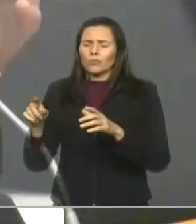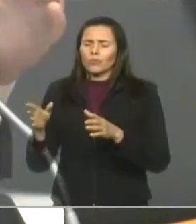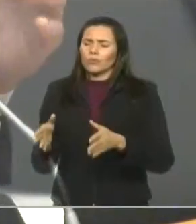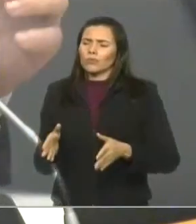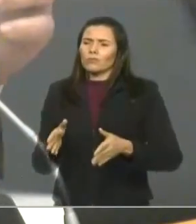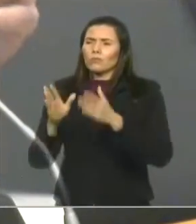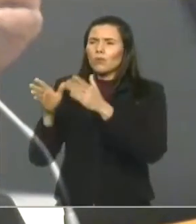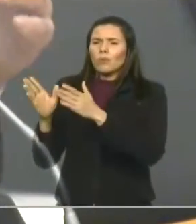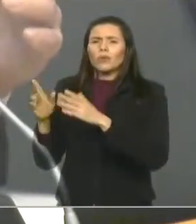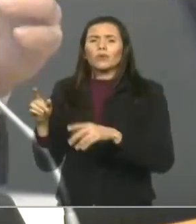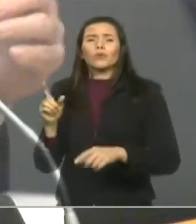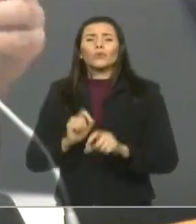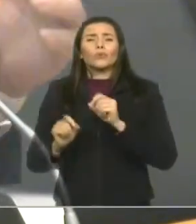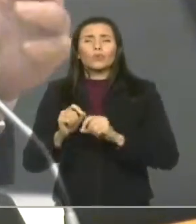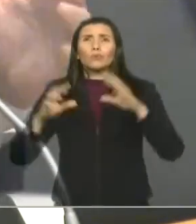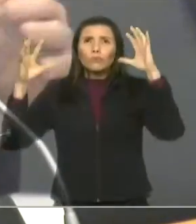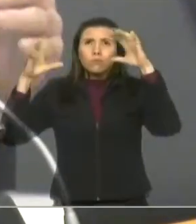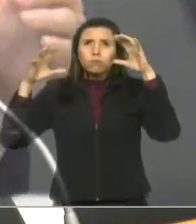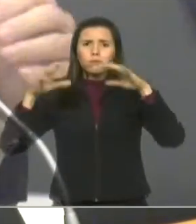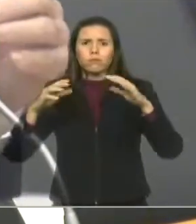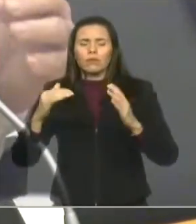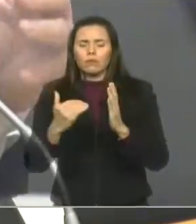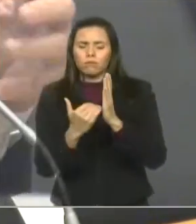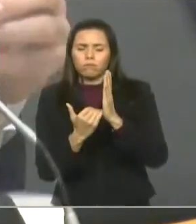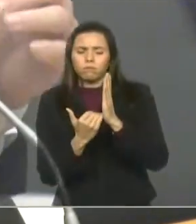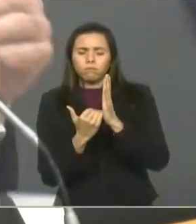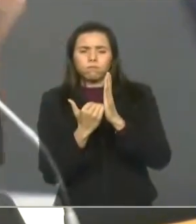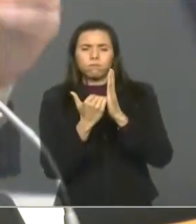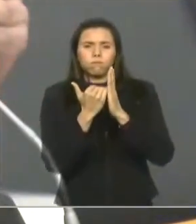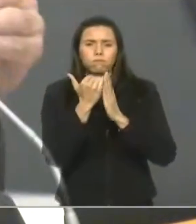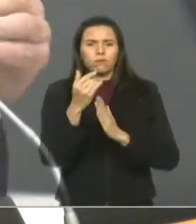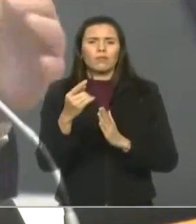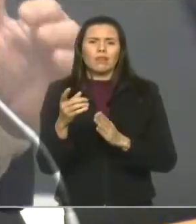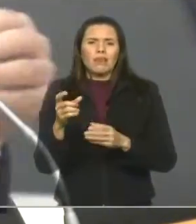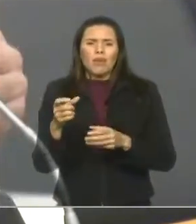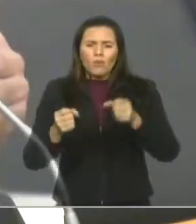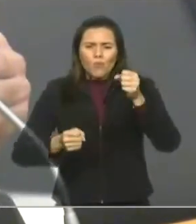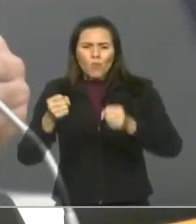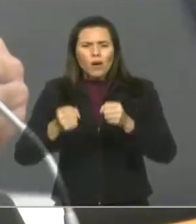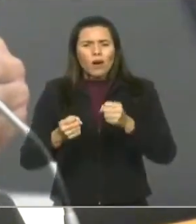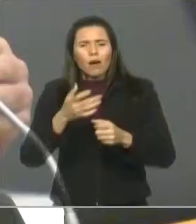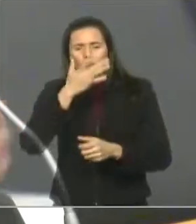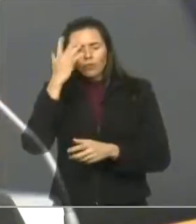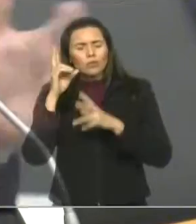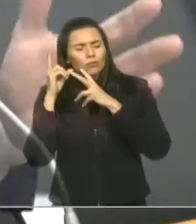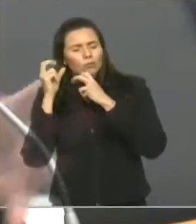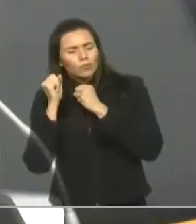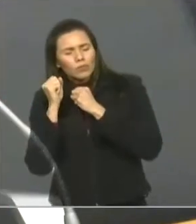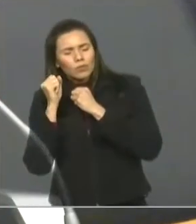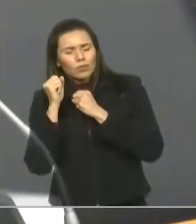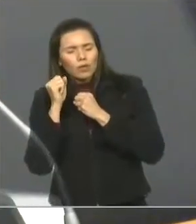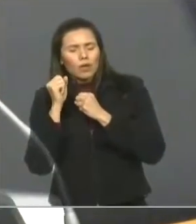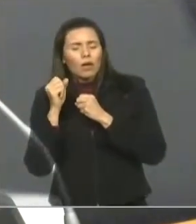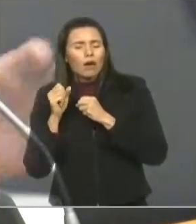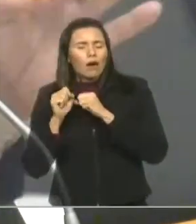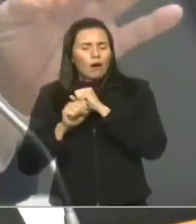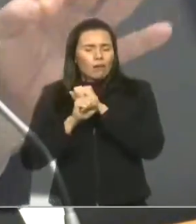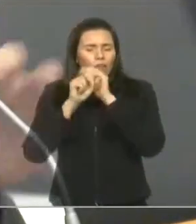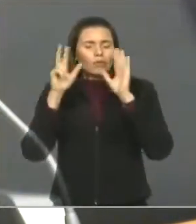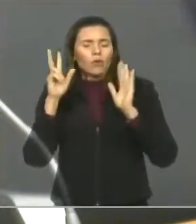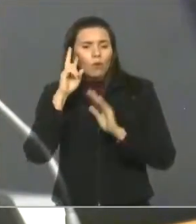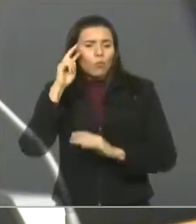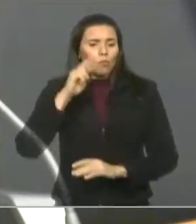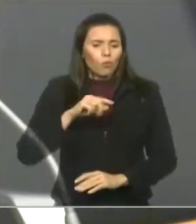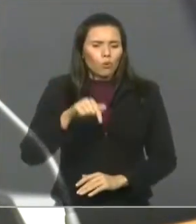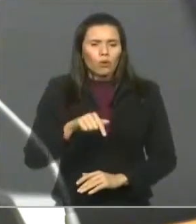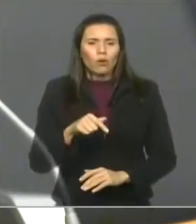numa camada da população economicamente na média para baixo. Como é que essas pessoas vão agora? E pior não é